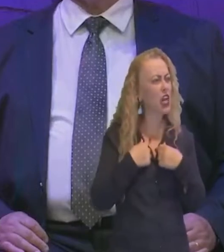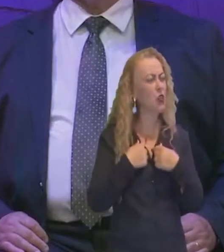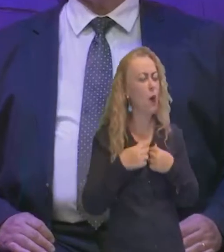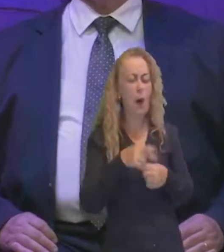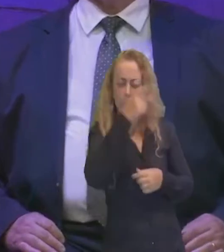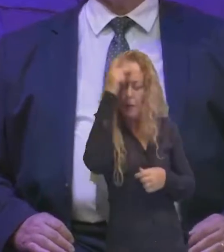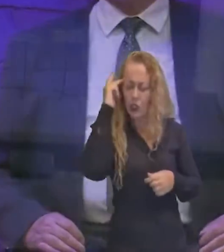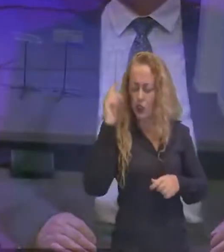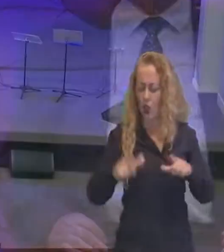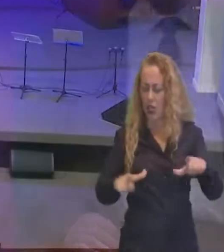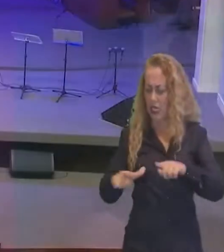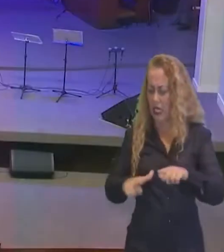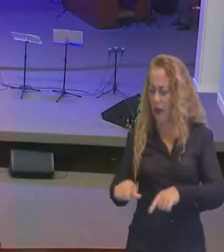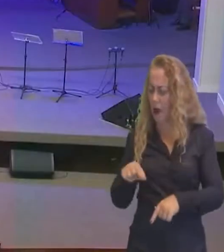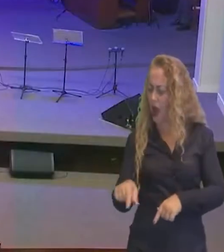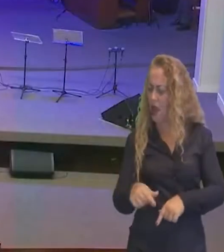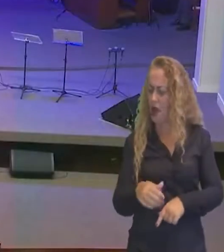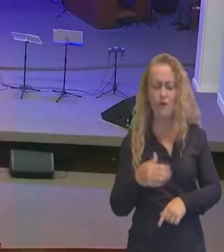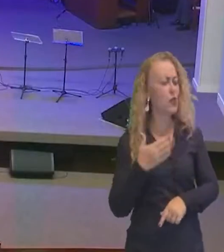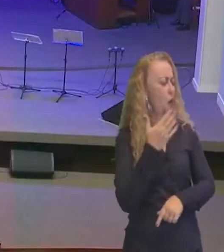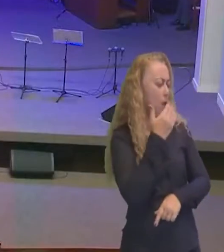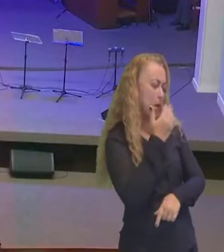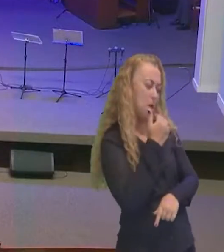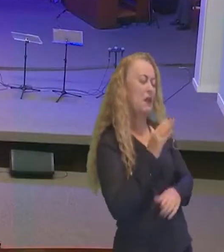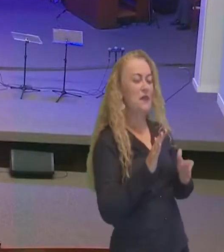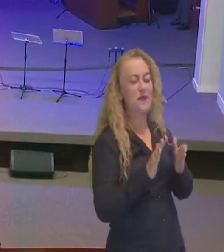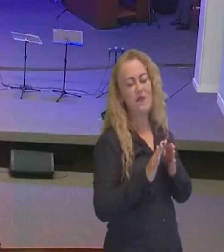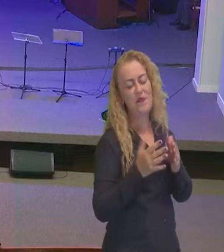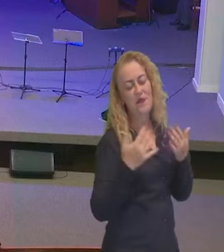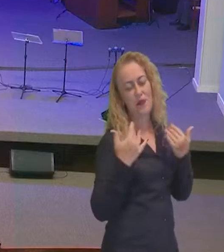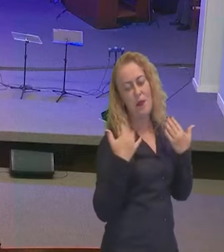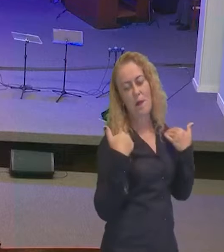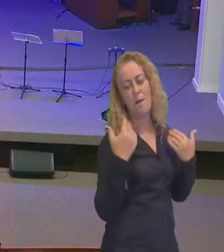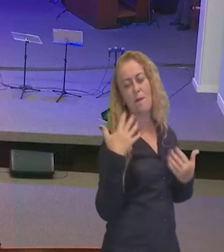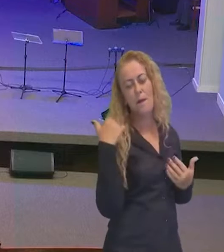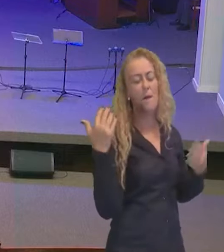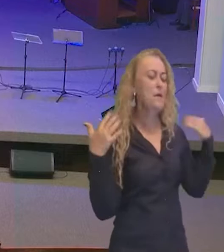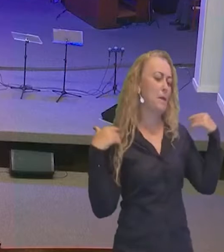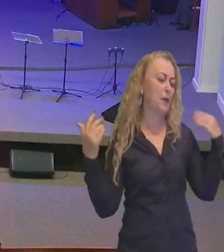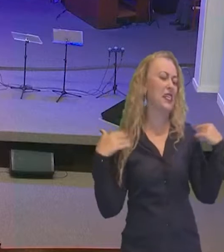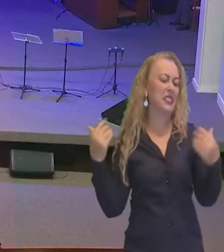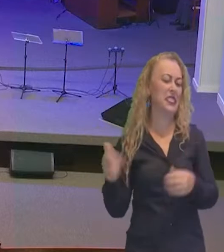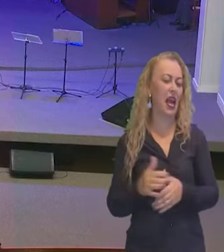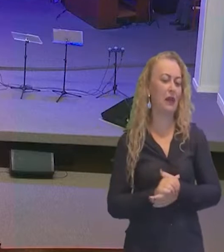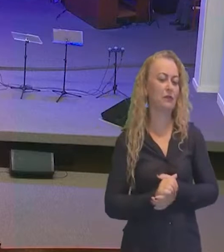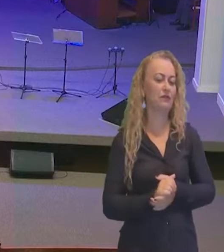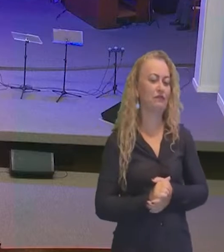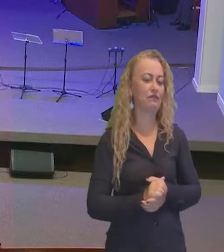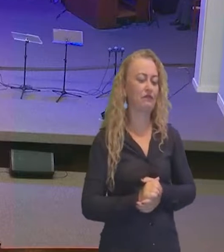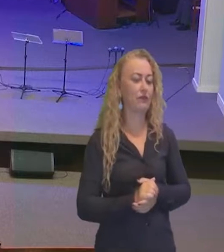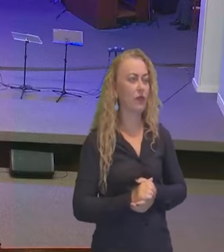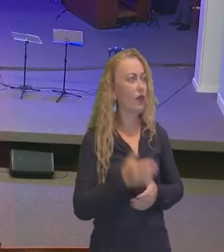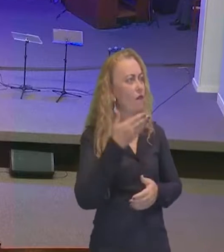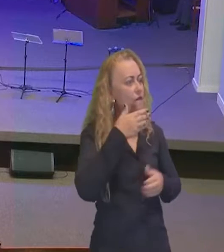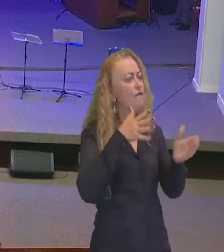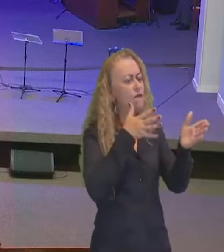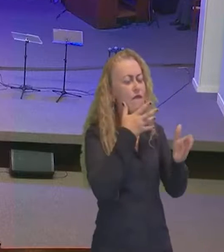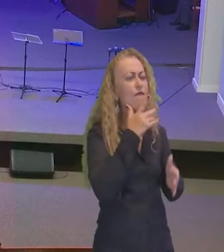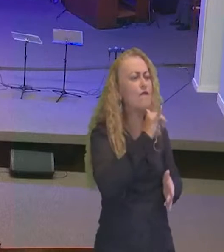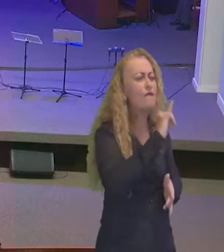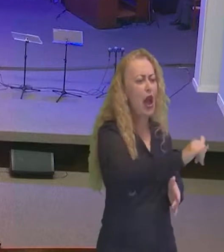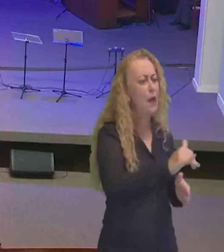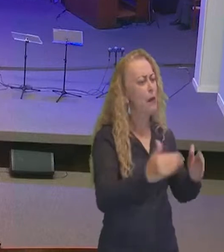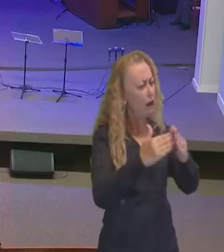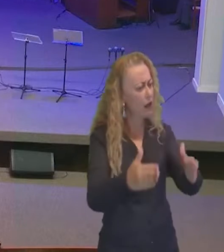está almoçando demais com a mesma pessoa, vai parar, amanhã não vai almoçar mais, vai almoçar em casa. Vai almoçar em casa, vai pegar o